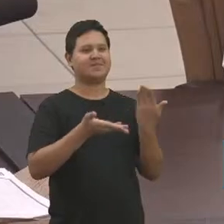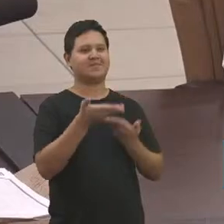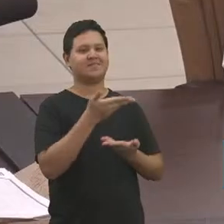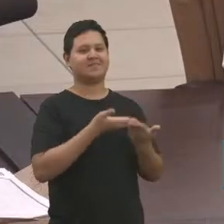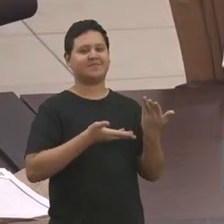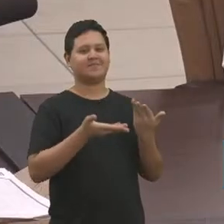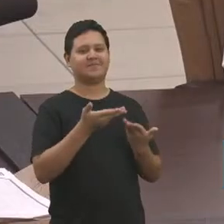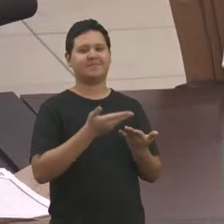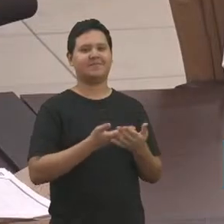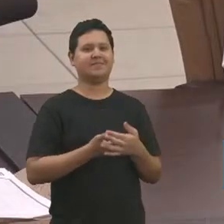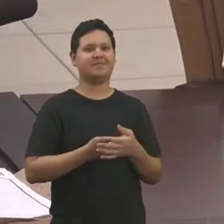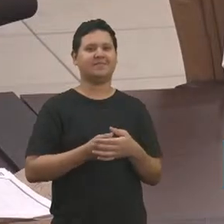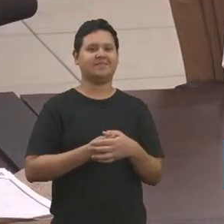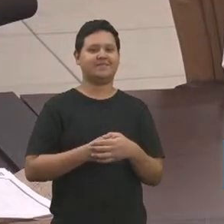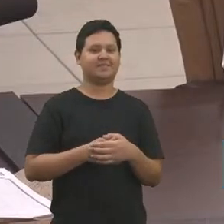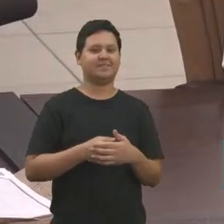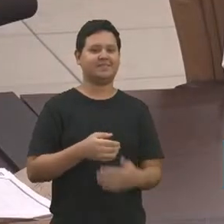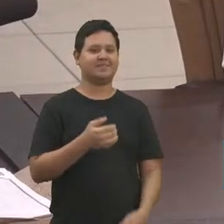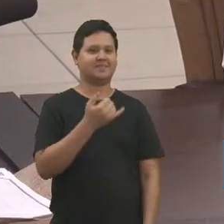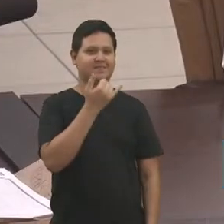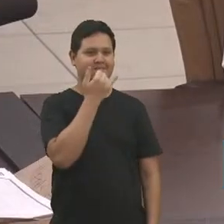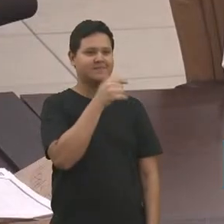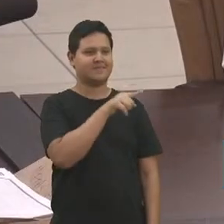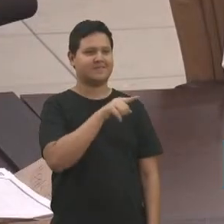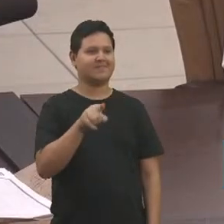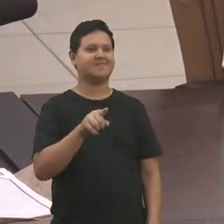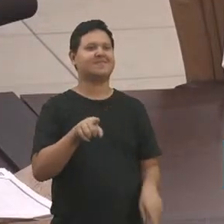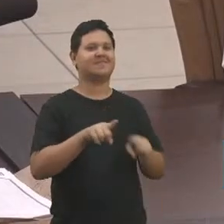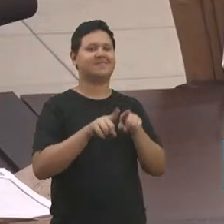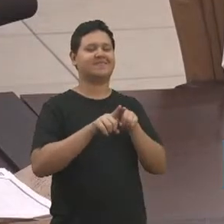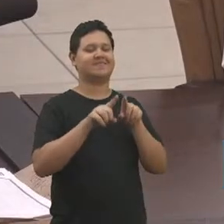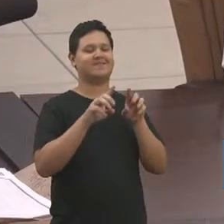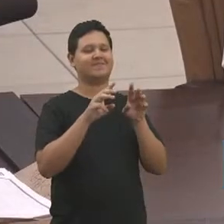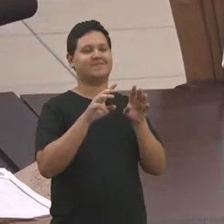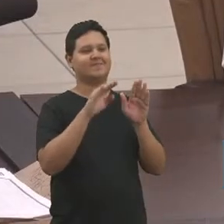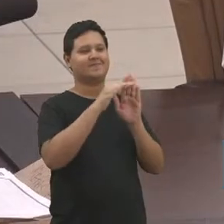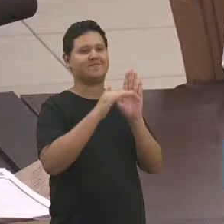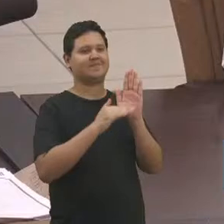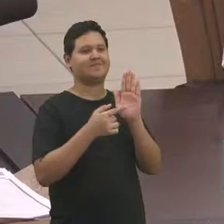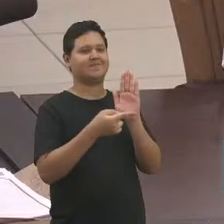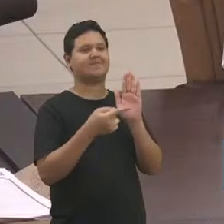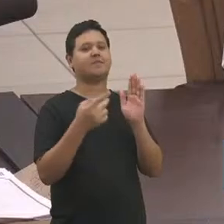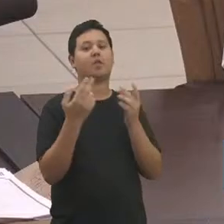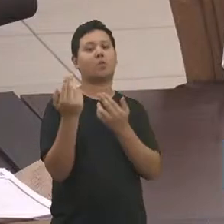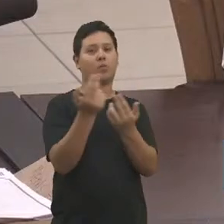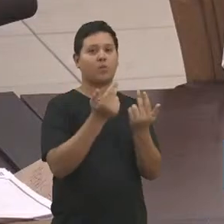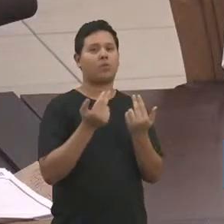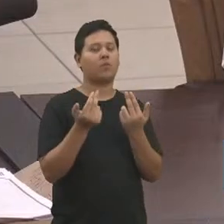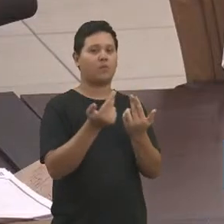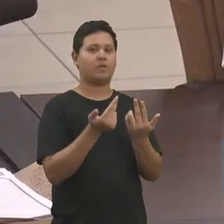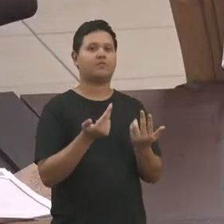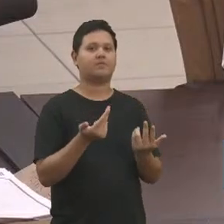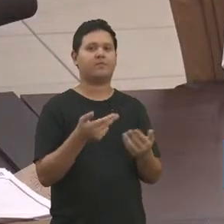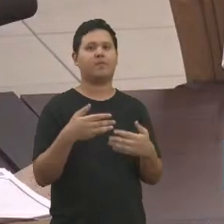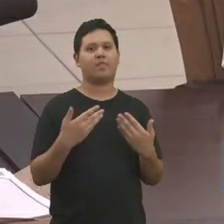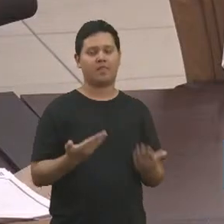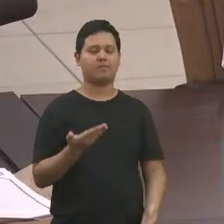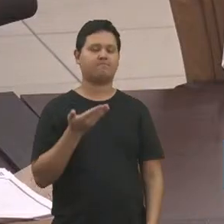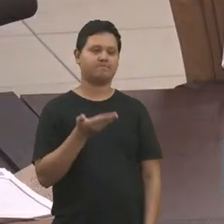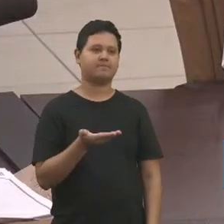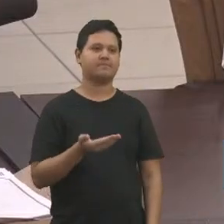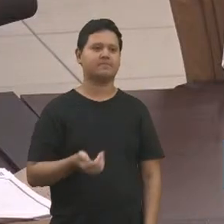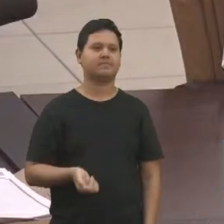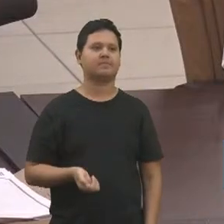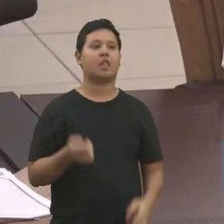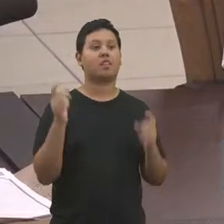16,70%. Os institutos de previdência, o regime próprio, está sendo tratado tudo igual. Então,